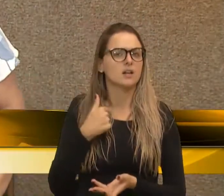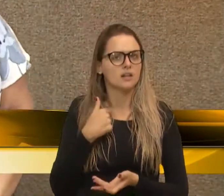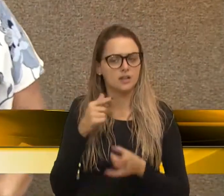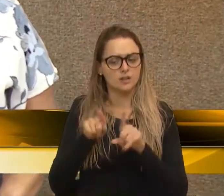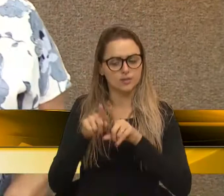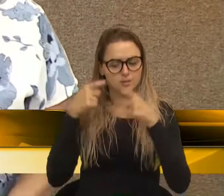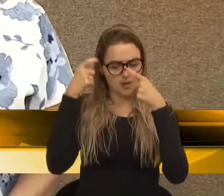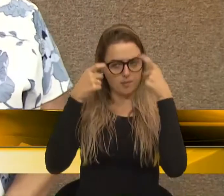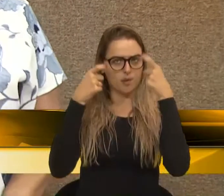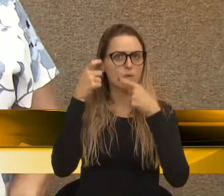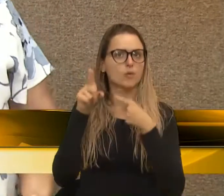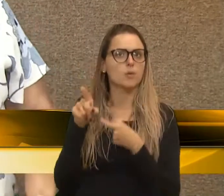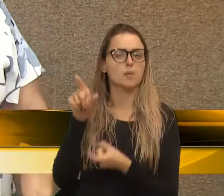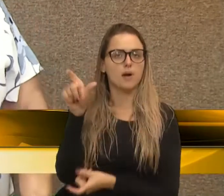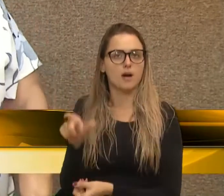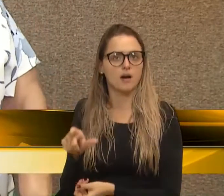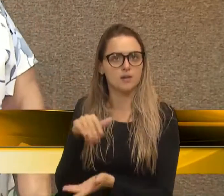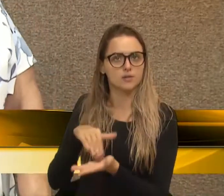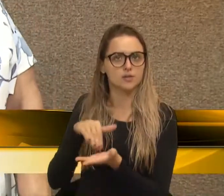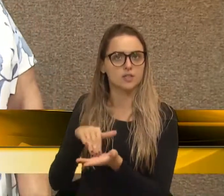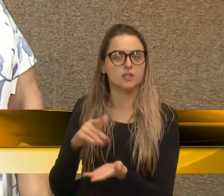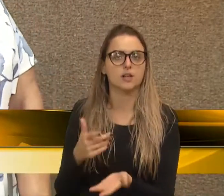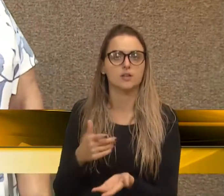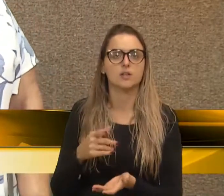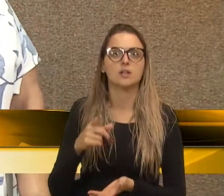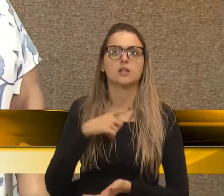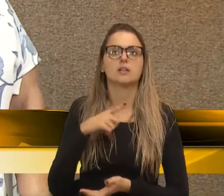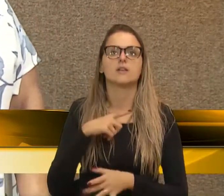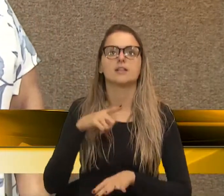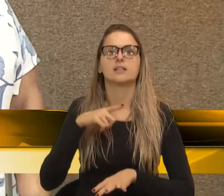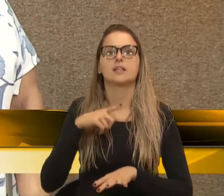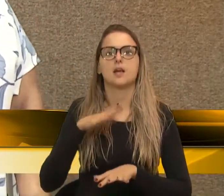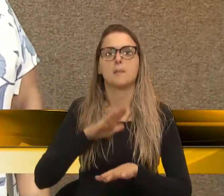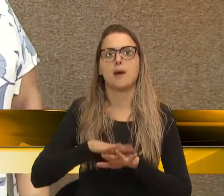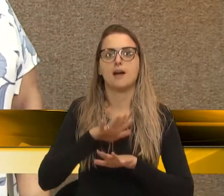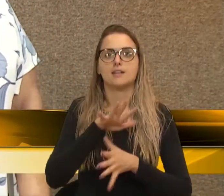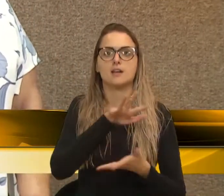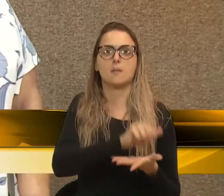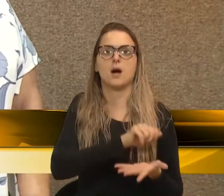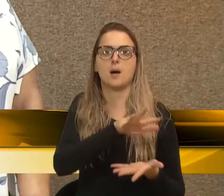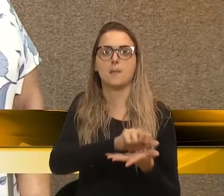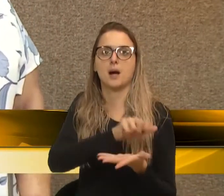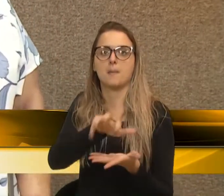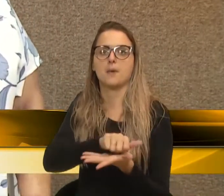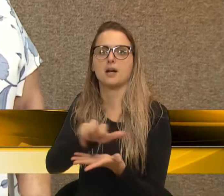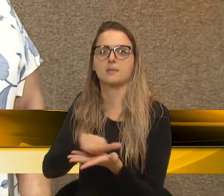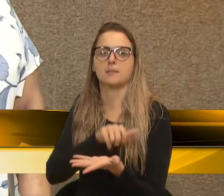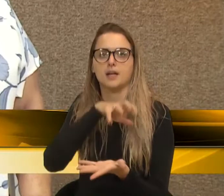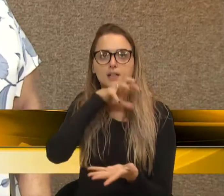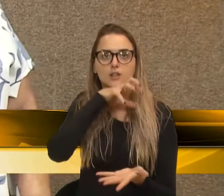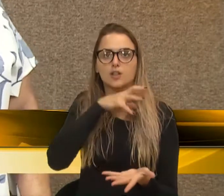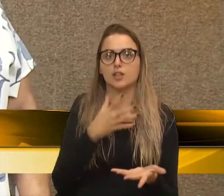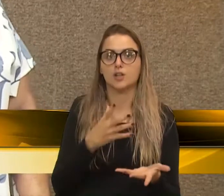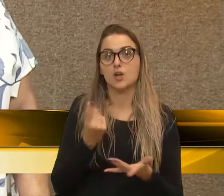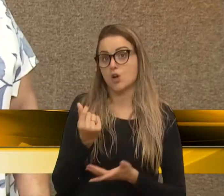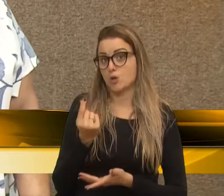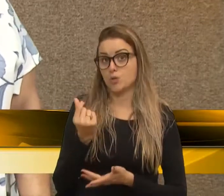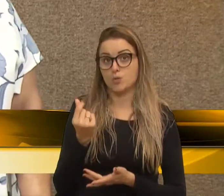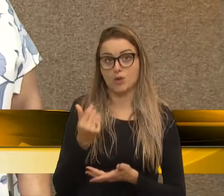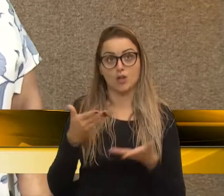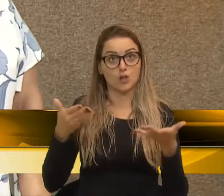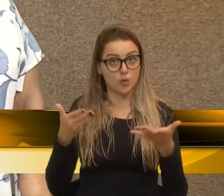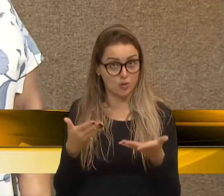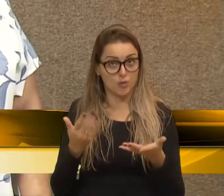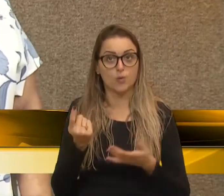secretário, é que vão haver mais invasões. O preço do imóvel,